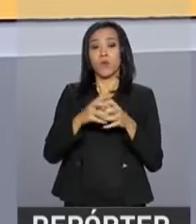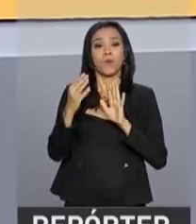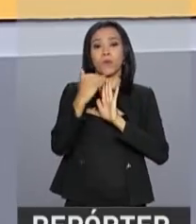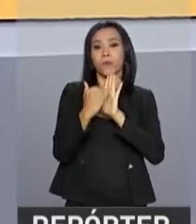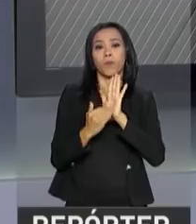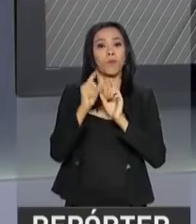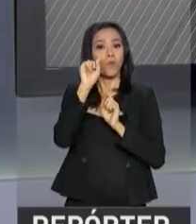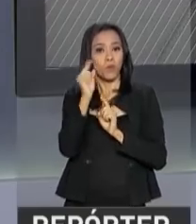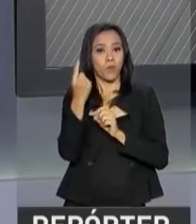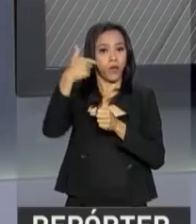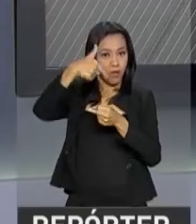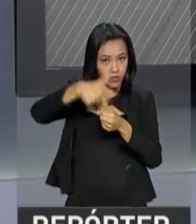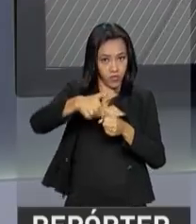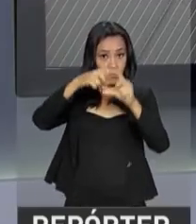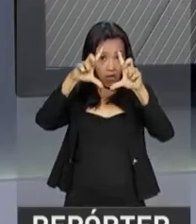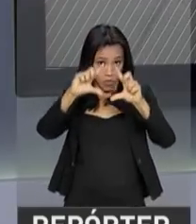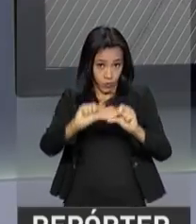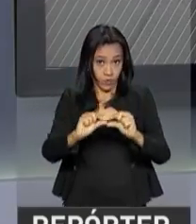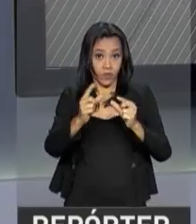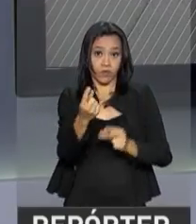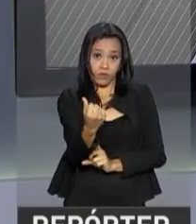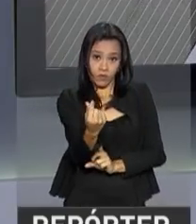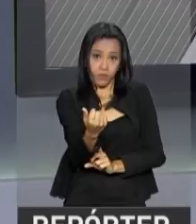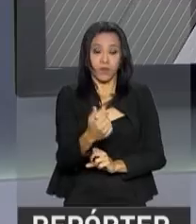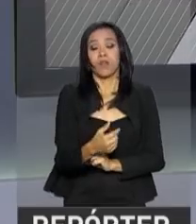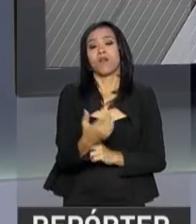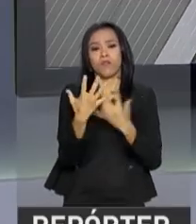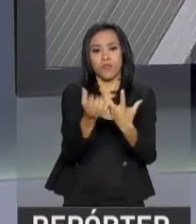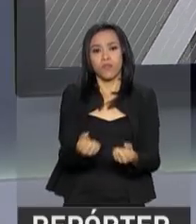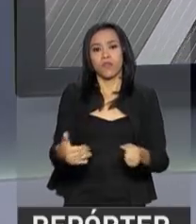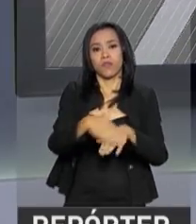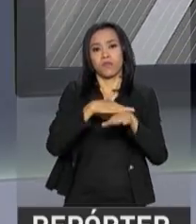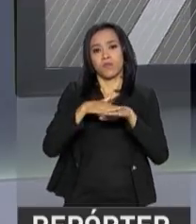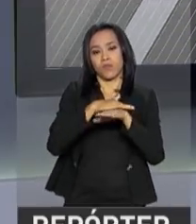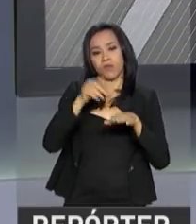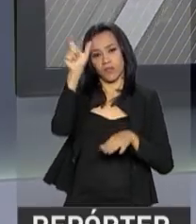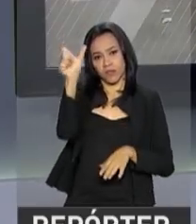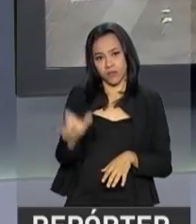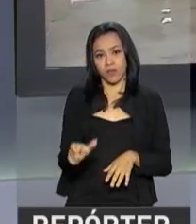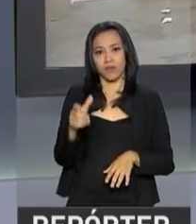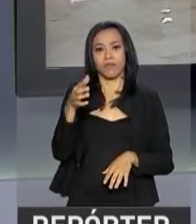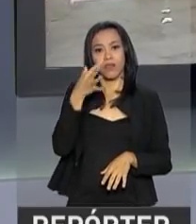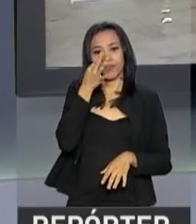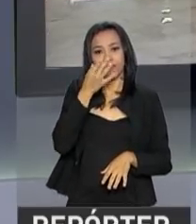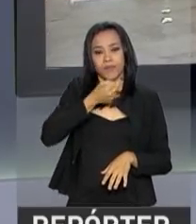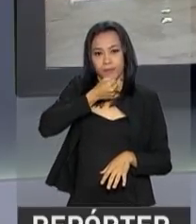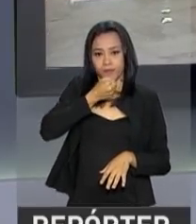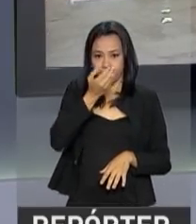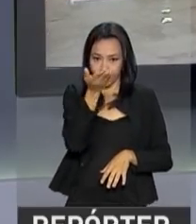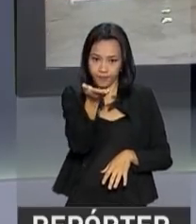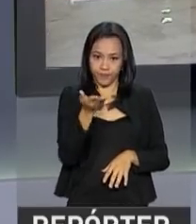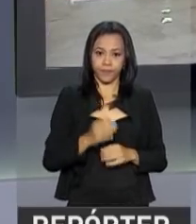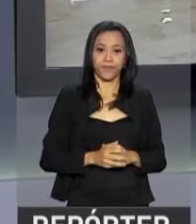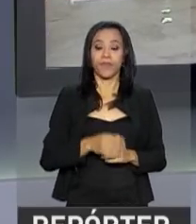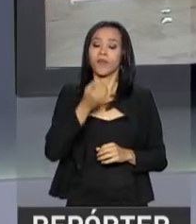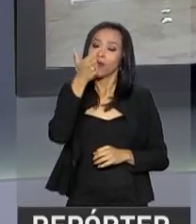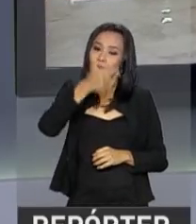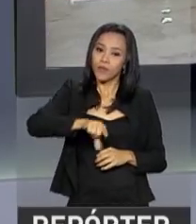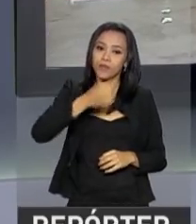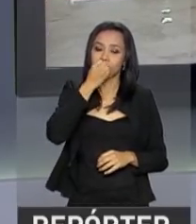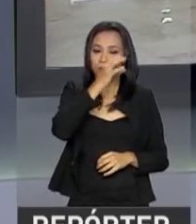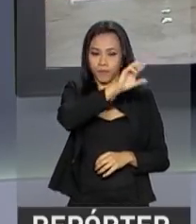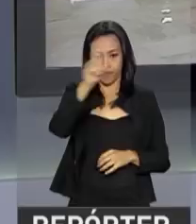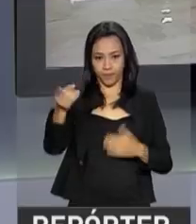bombas vamos então conversar com a repórter cleide lopes que está no palácio do planalto olá cleide novamente bom dia pra